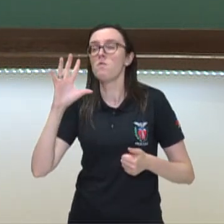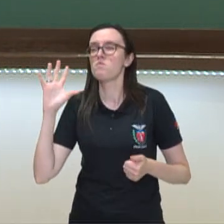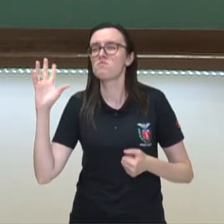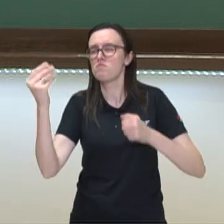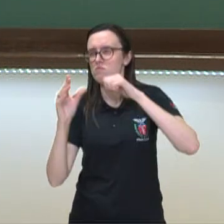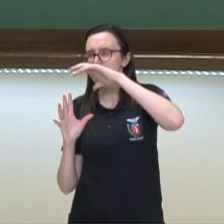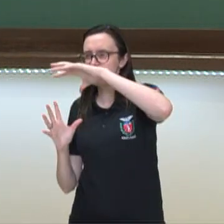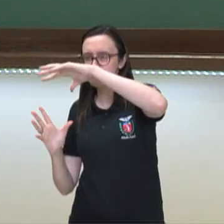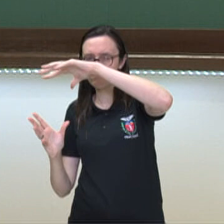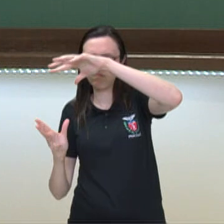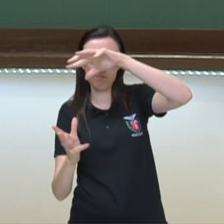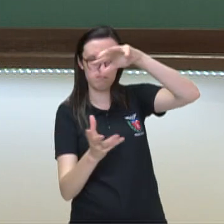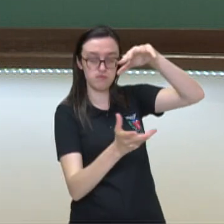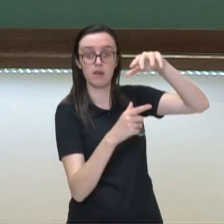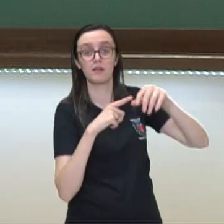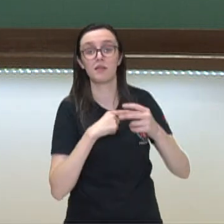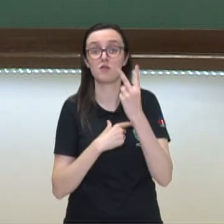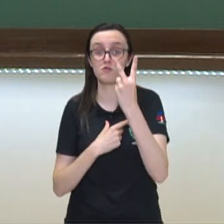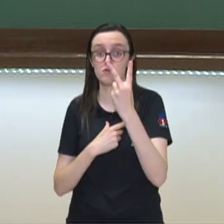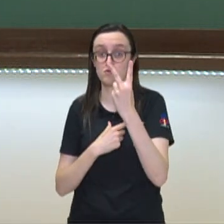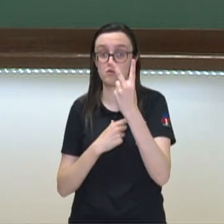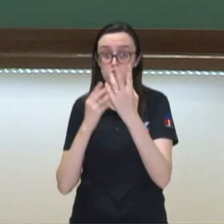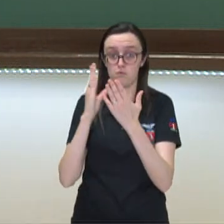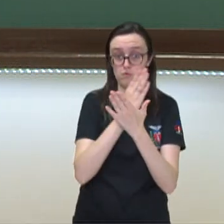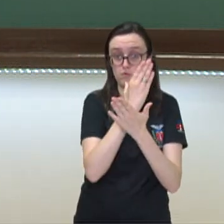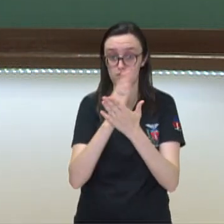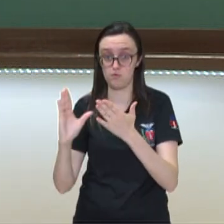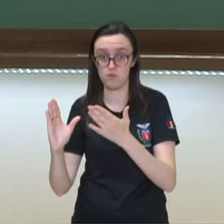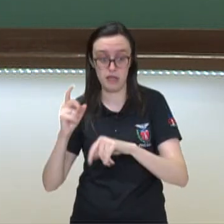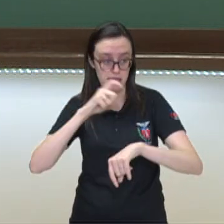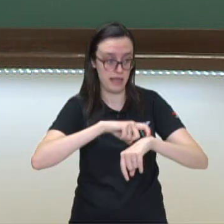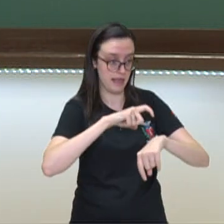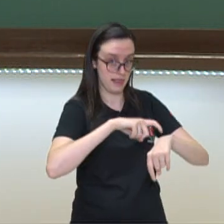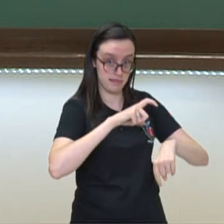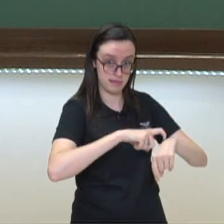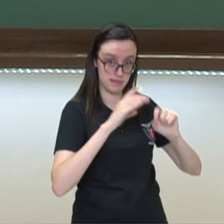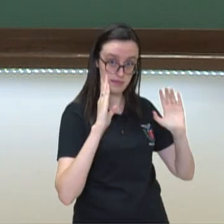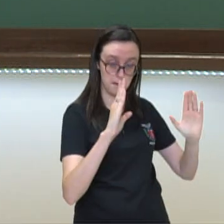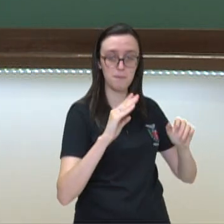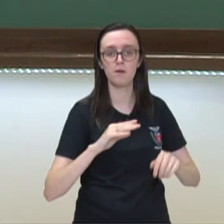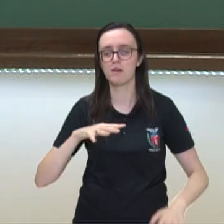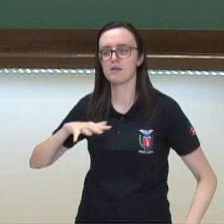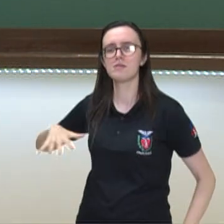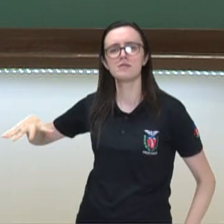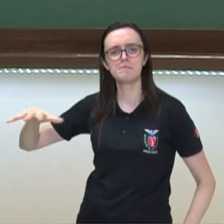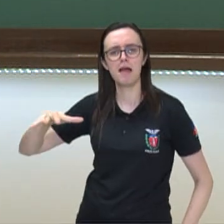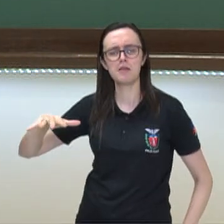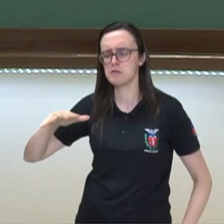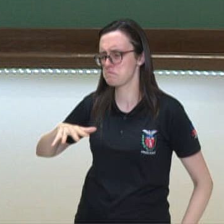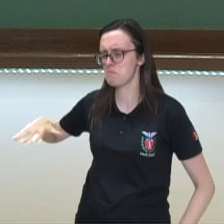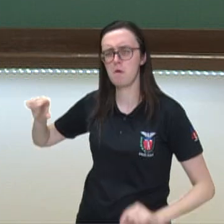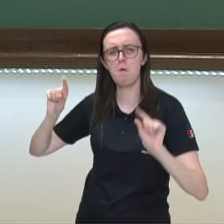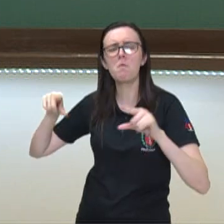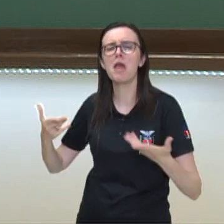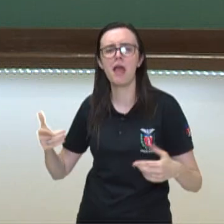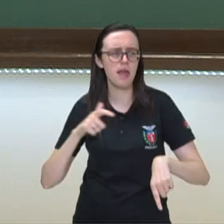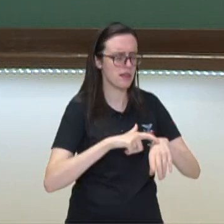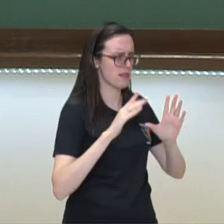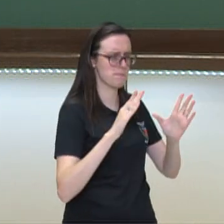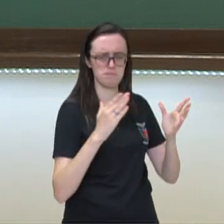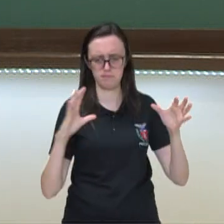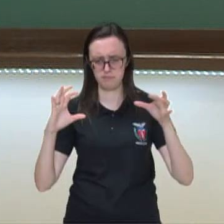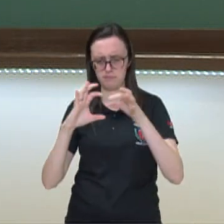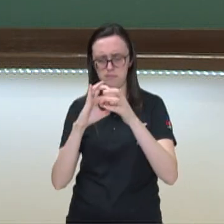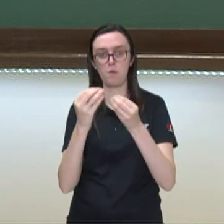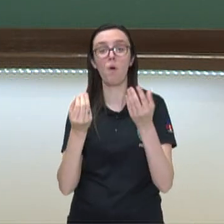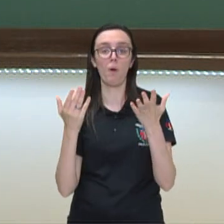universo gira em torno de duas categorias, tempo e espaço. Mas o que é o espaço? O que é o tempo? Como eles se